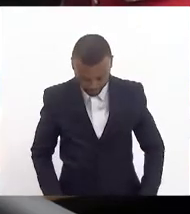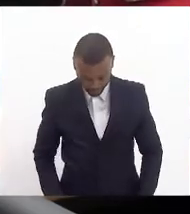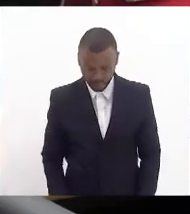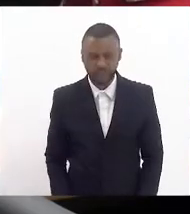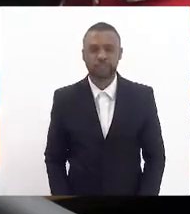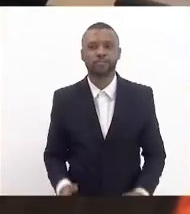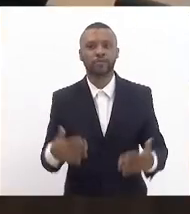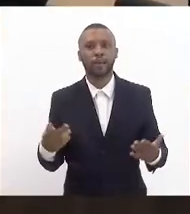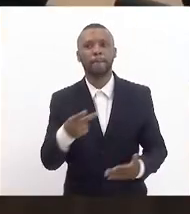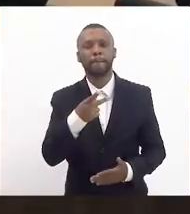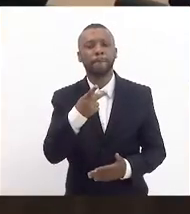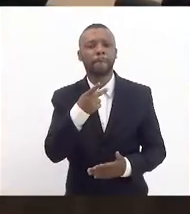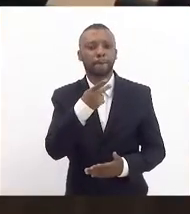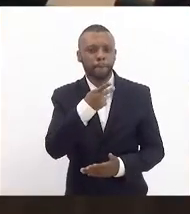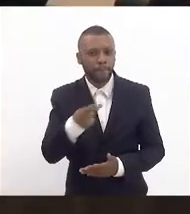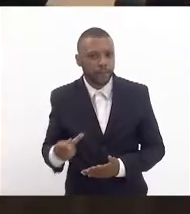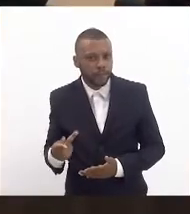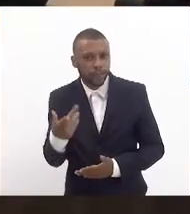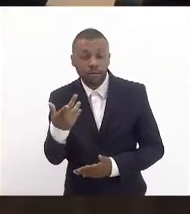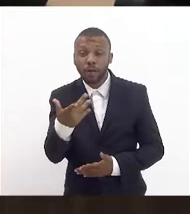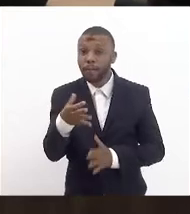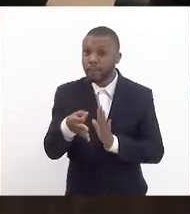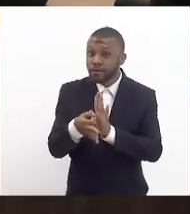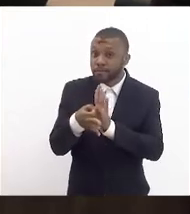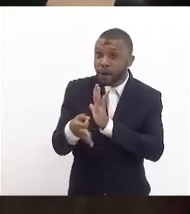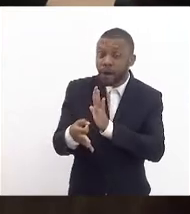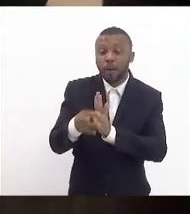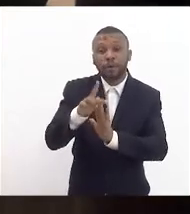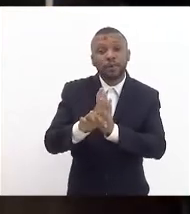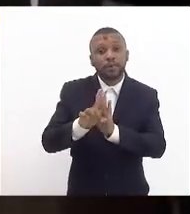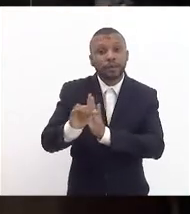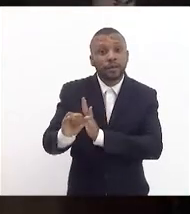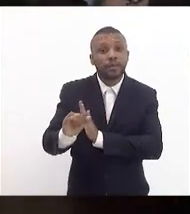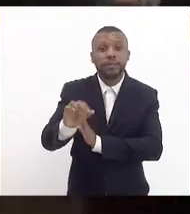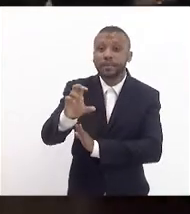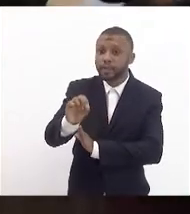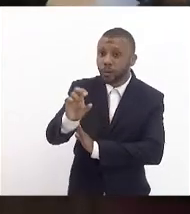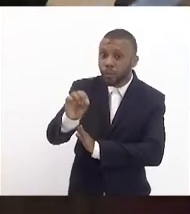Senhor presidente, parecer ao projeto de lei 5066